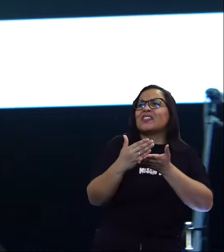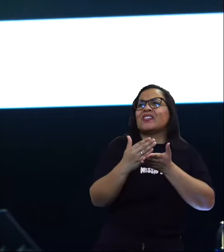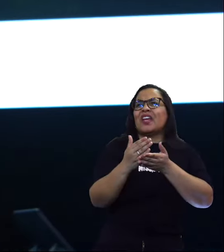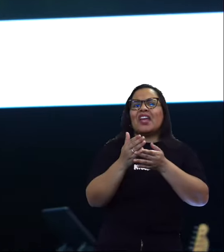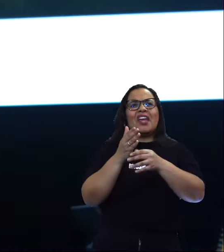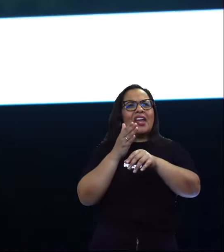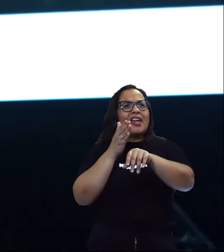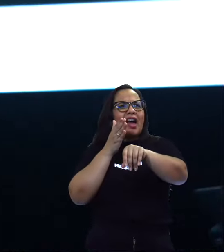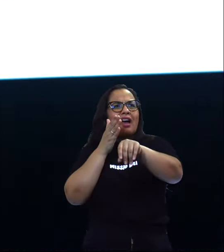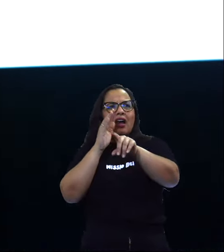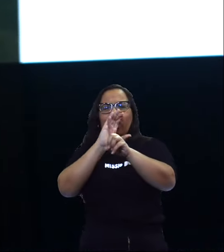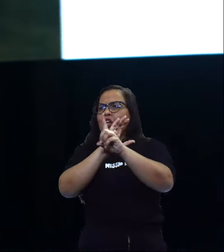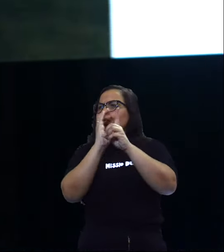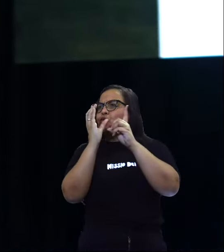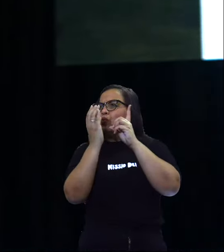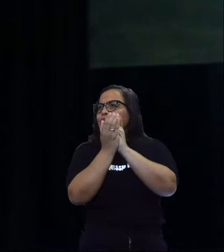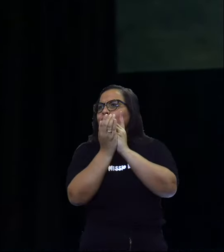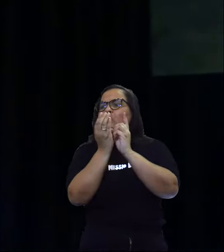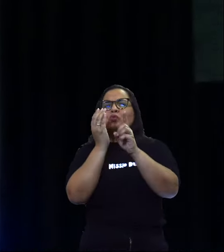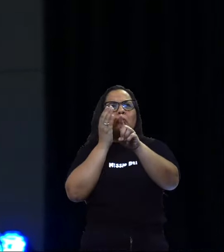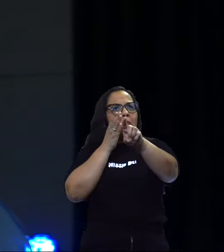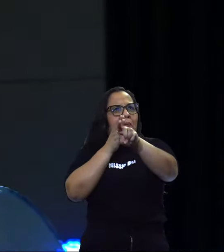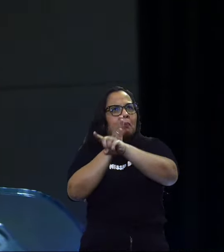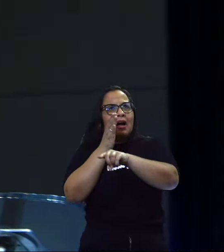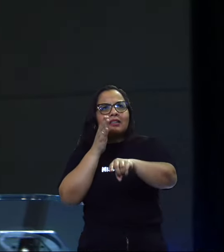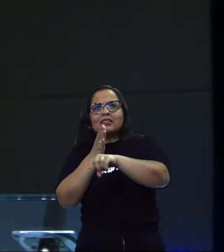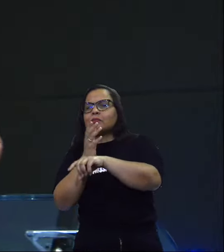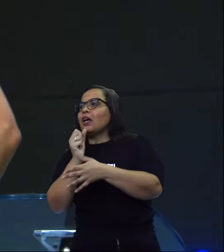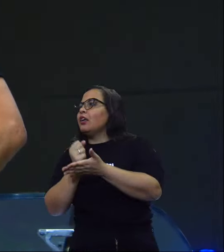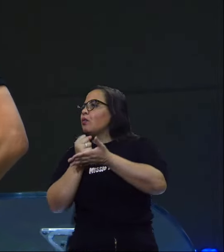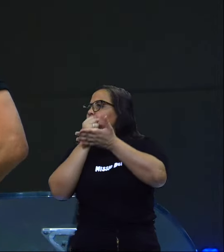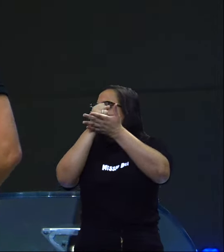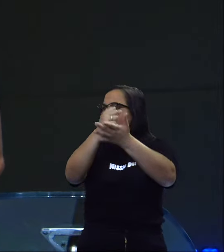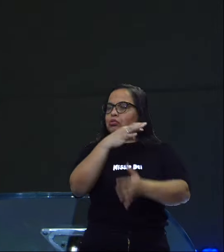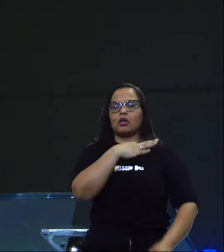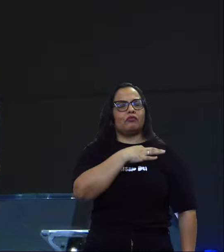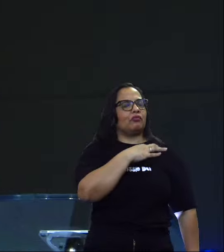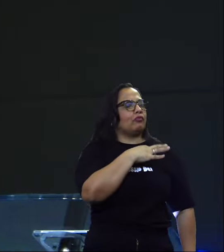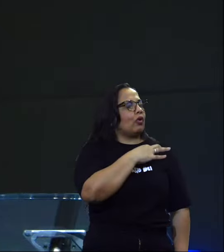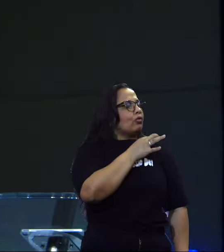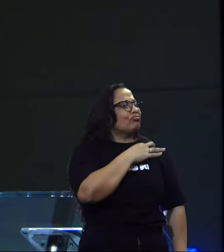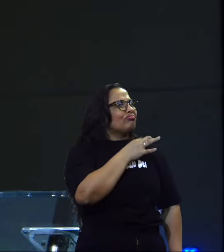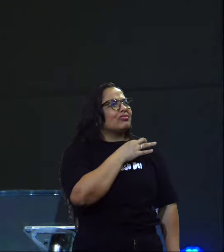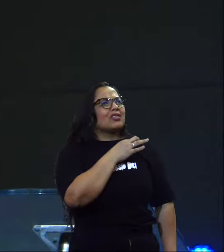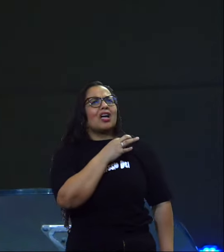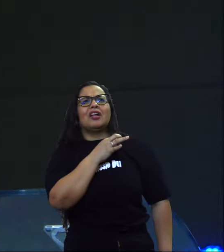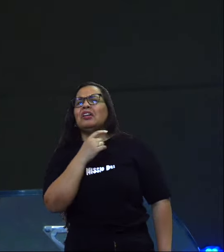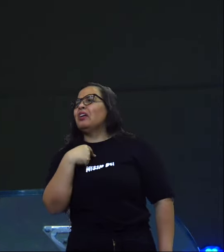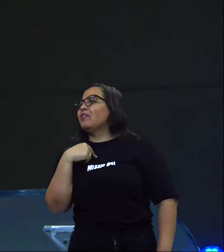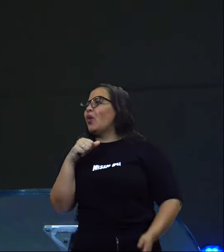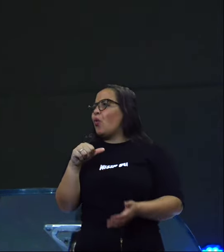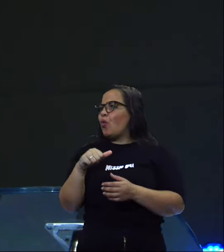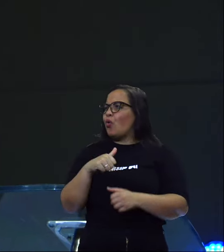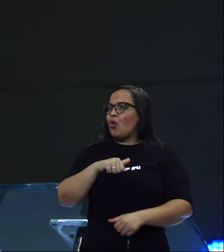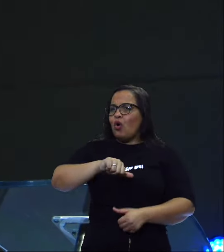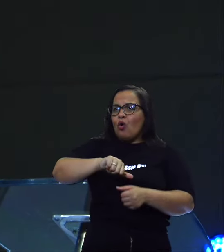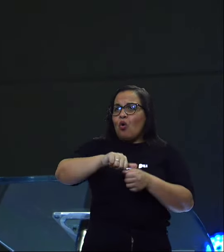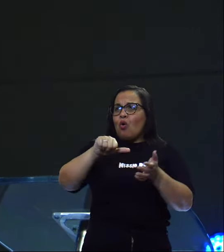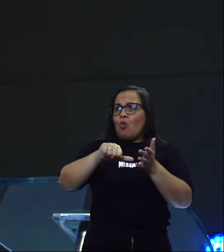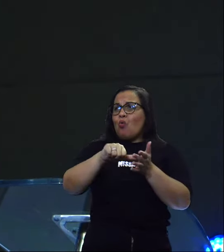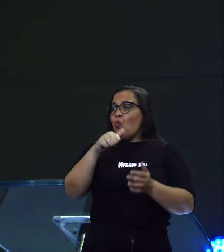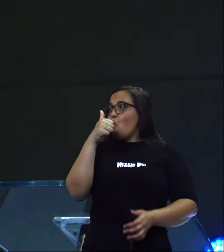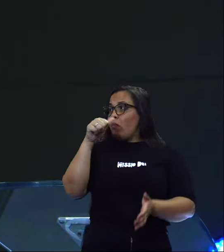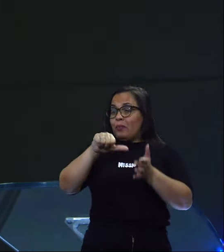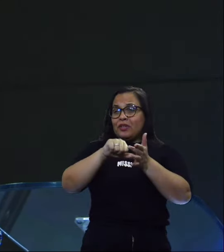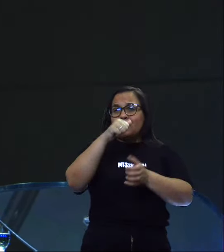processos, e eu tinha outra profissão na época, e eu ajudava meu pai na igreja dele como voluntário também. E eu passei um ano aqui para poder aprender mais